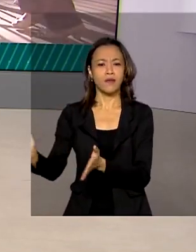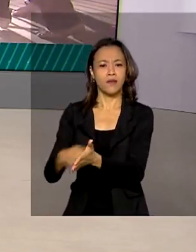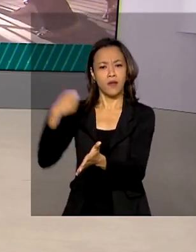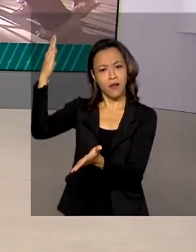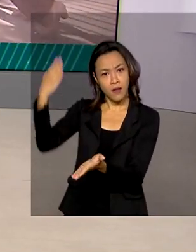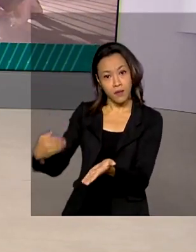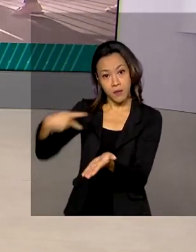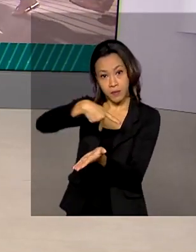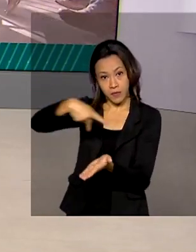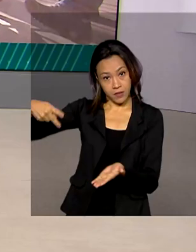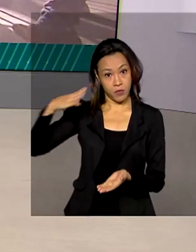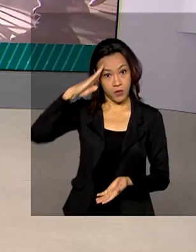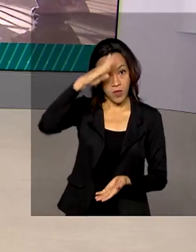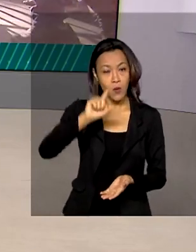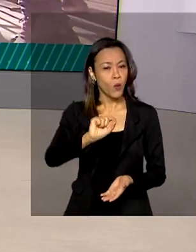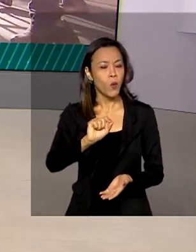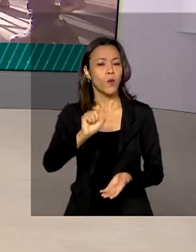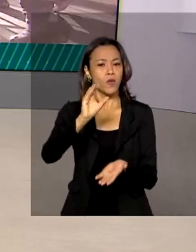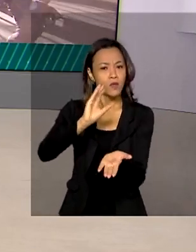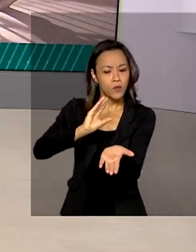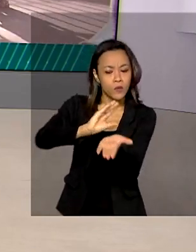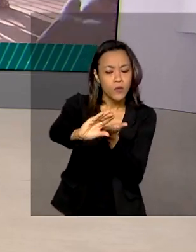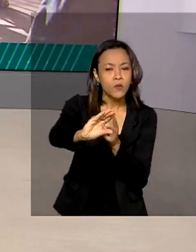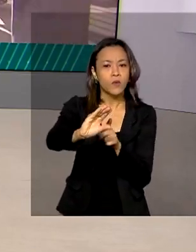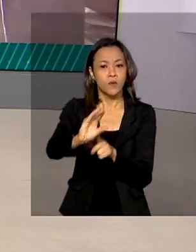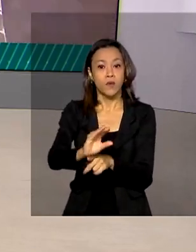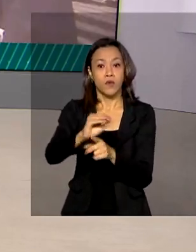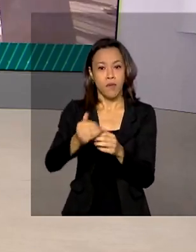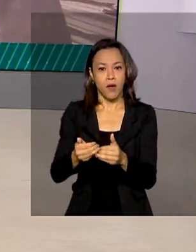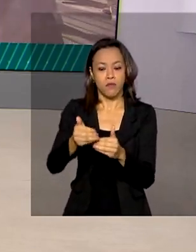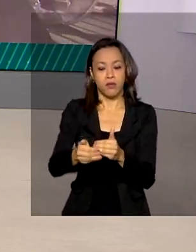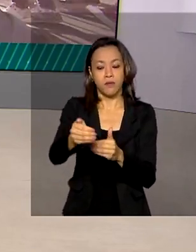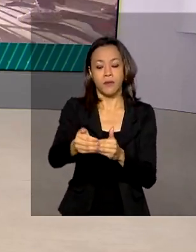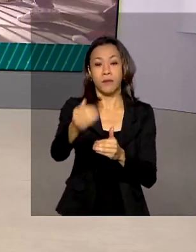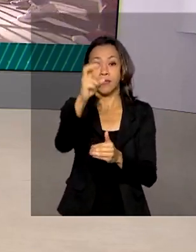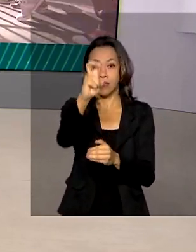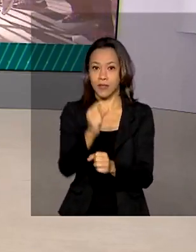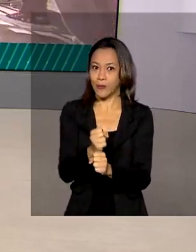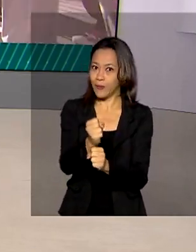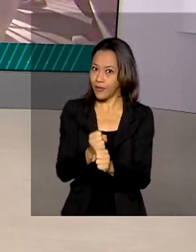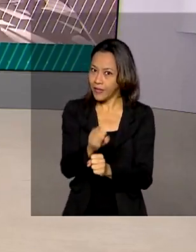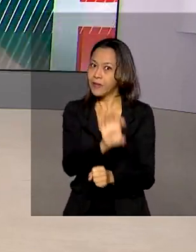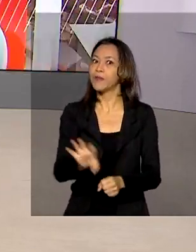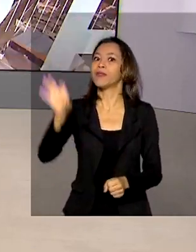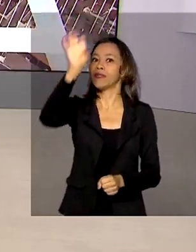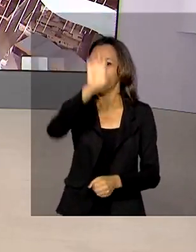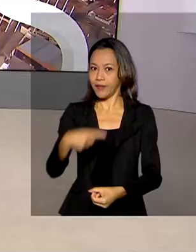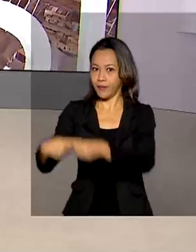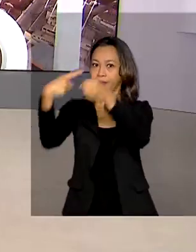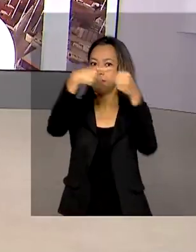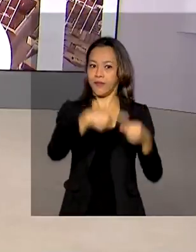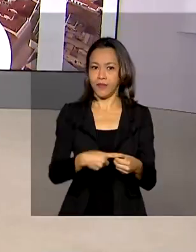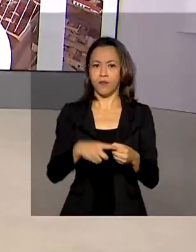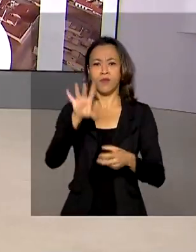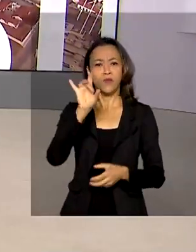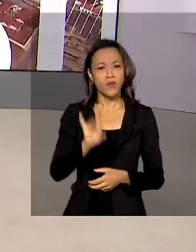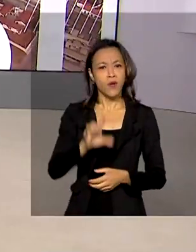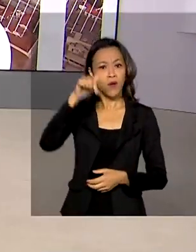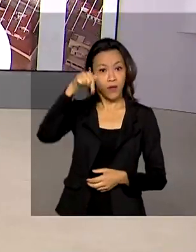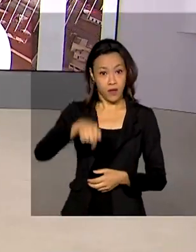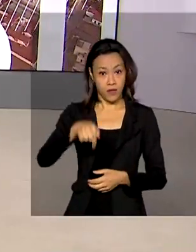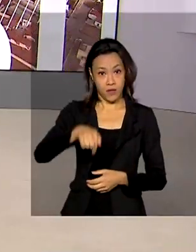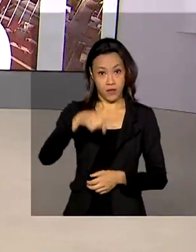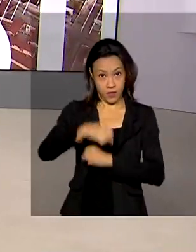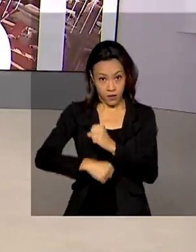a regulamentação do fundo prevê o repasse de recursos para os próximos cinco anos a estados e municípios. Só em 2021,